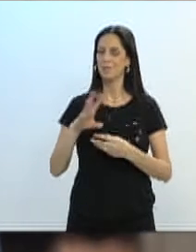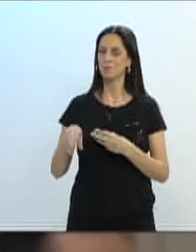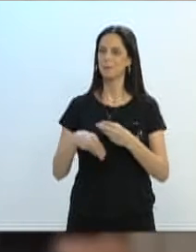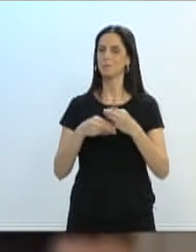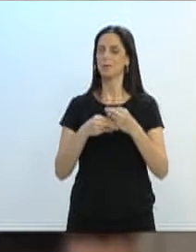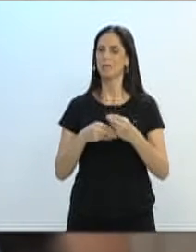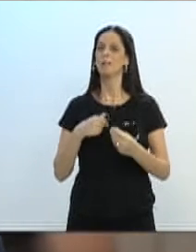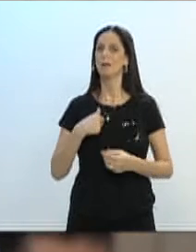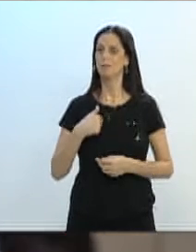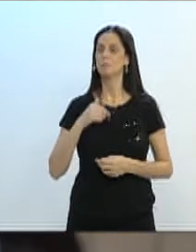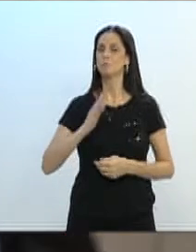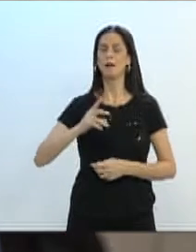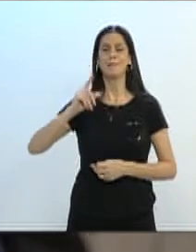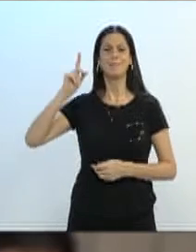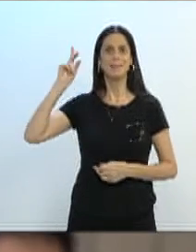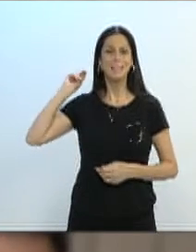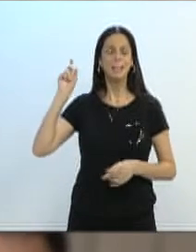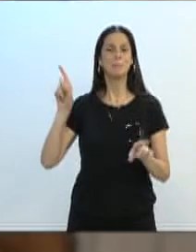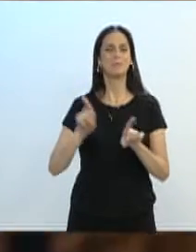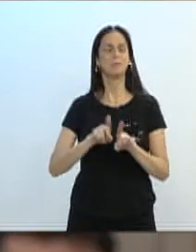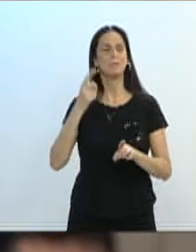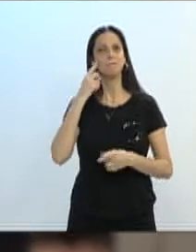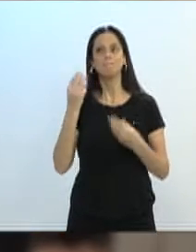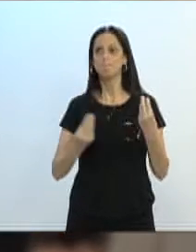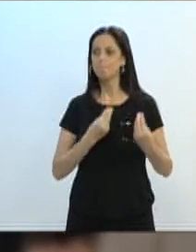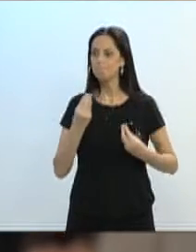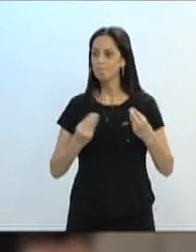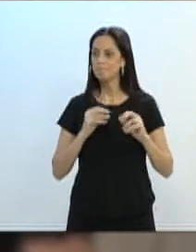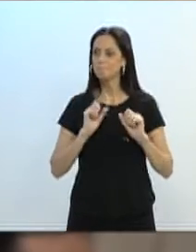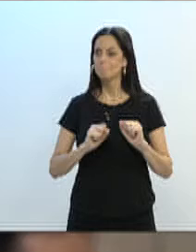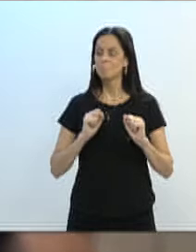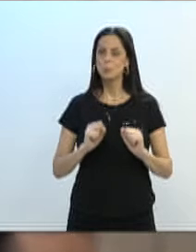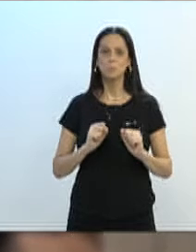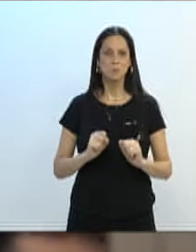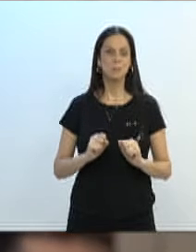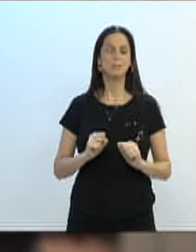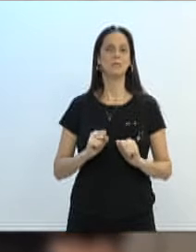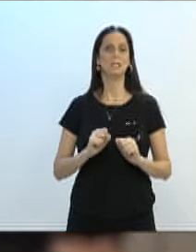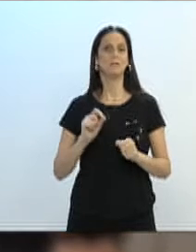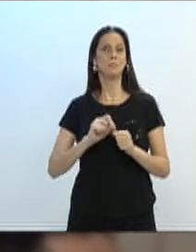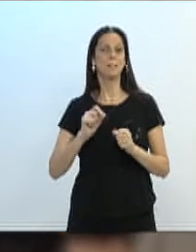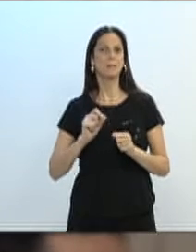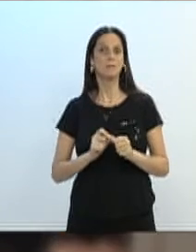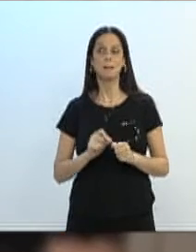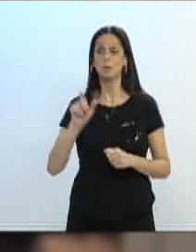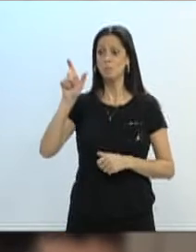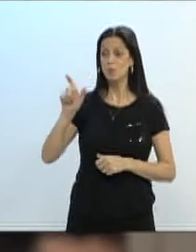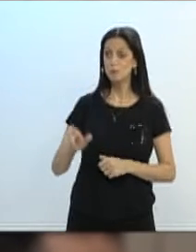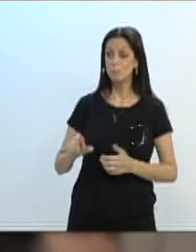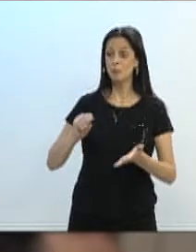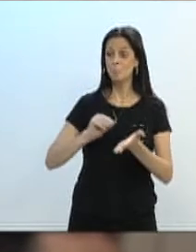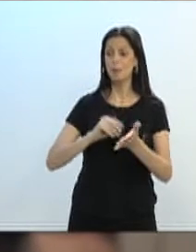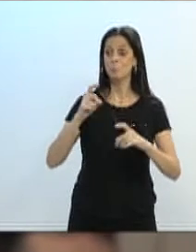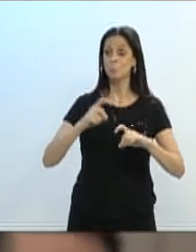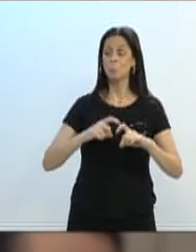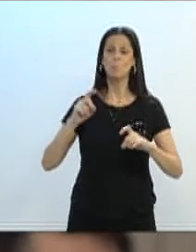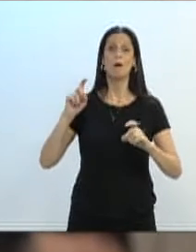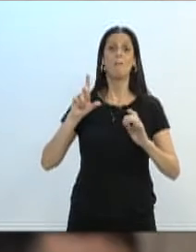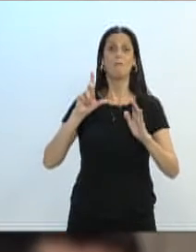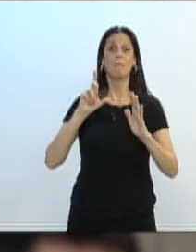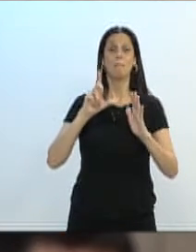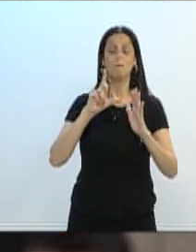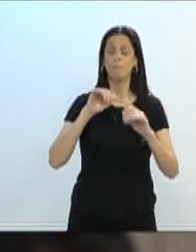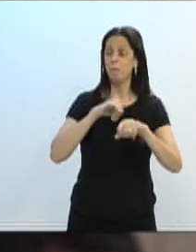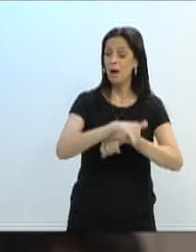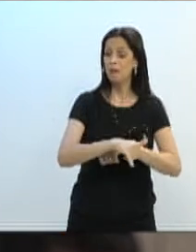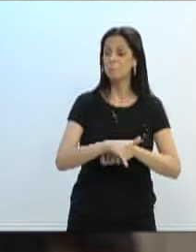já penso há algum tempo sobre como que a gente poderia reduzir o número de faltas nas consultas e procedimentos, etc. 30% é um